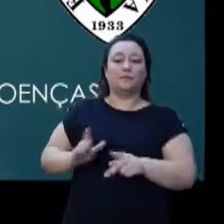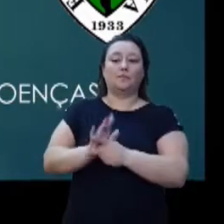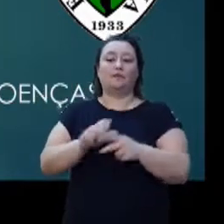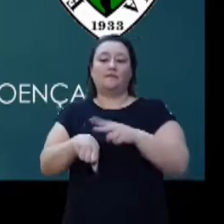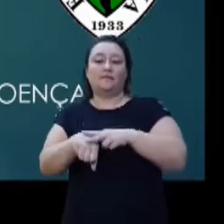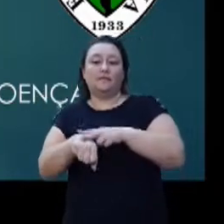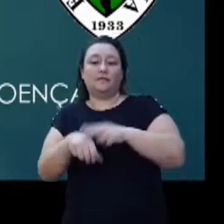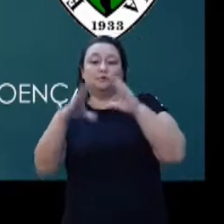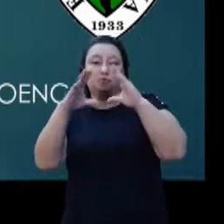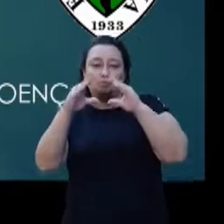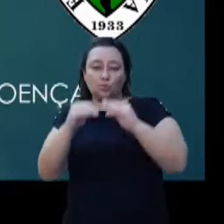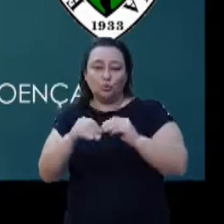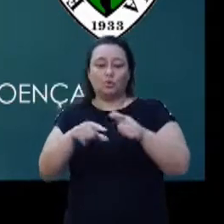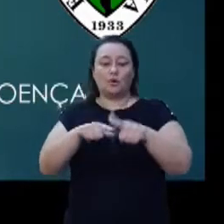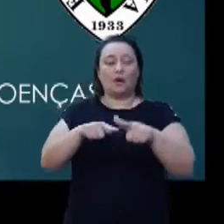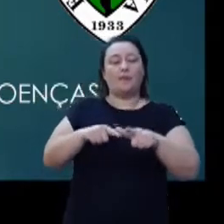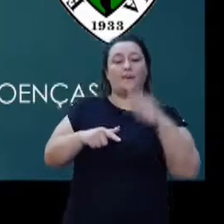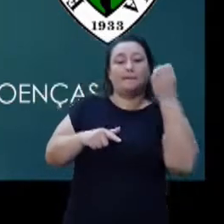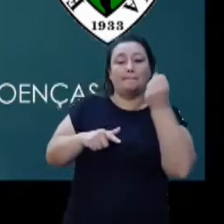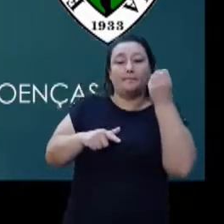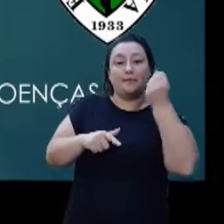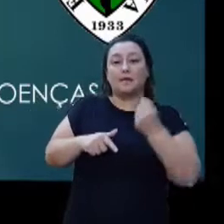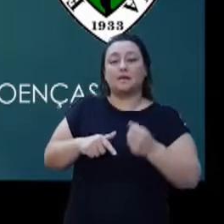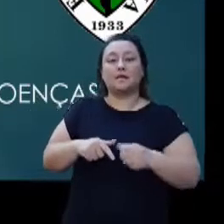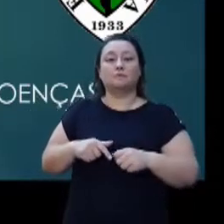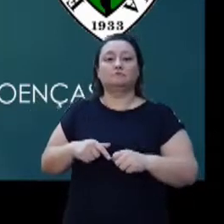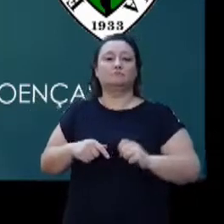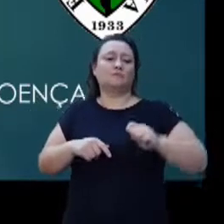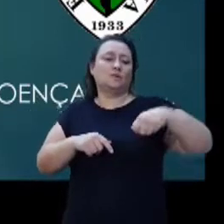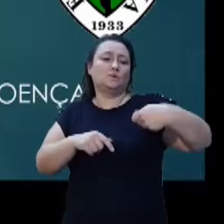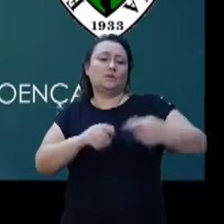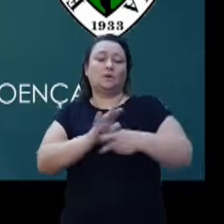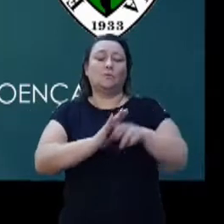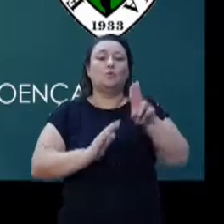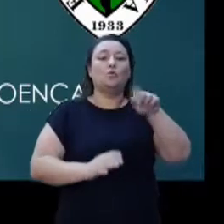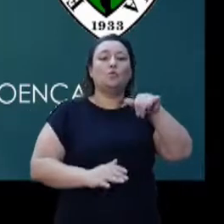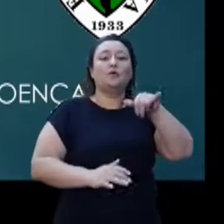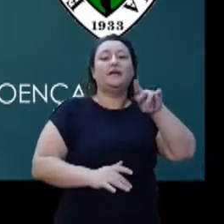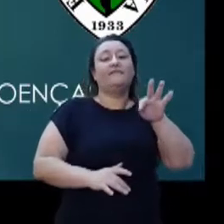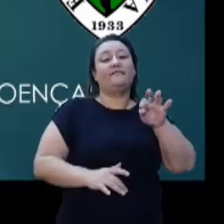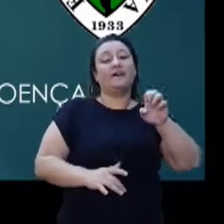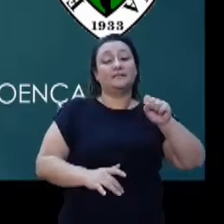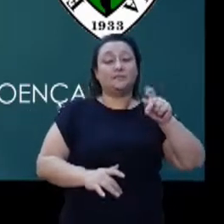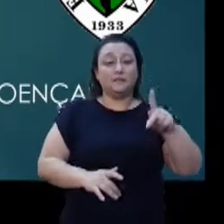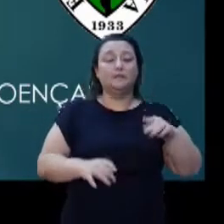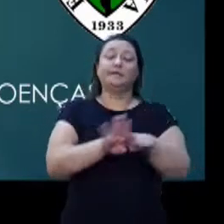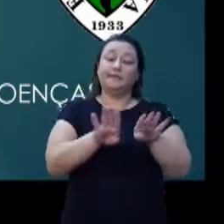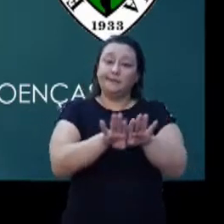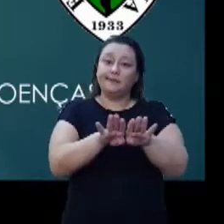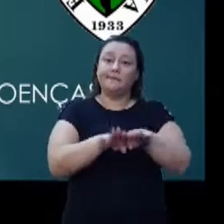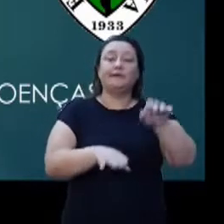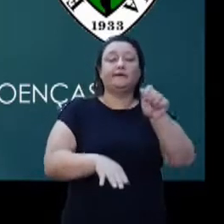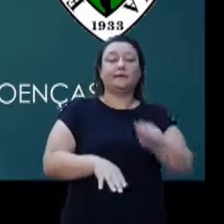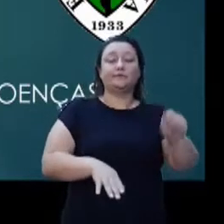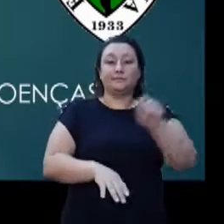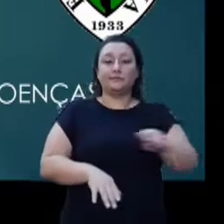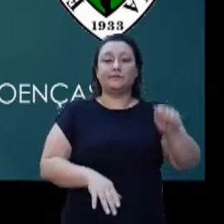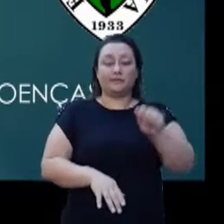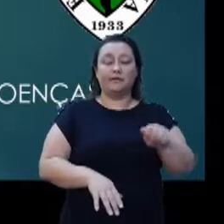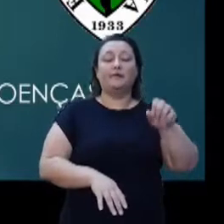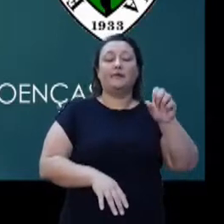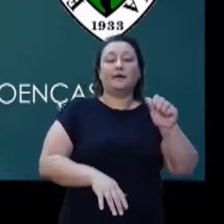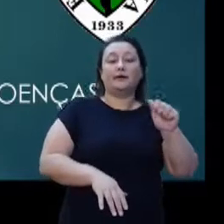escuro, letra branca, símbolo da Unifesp, símbolo da ASPE, Associação de Paraparesia Espástica